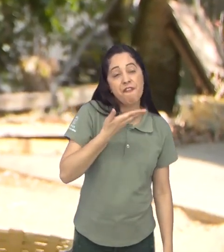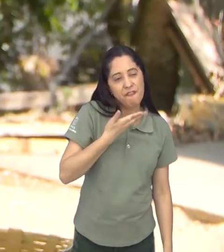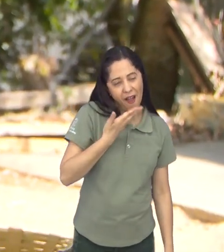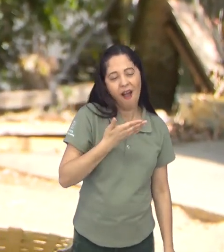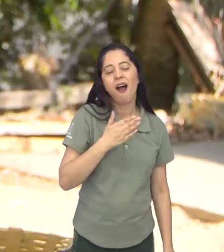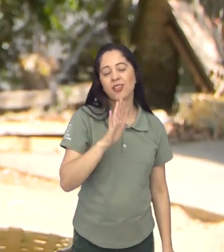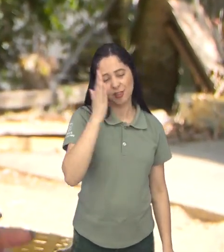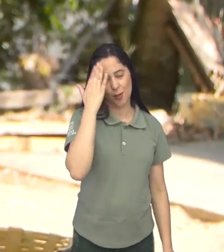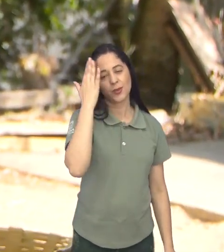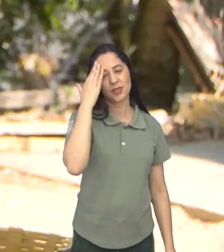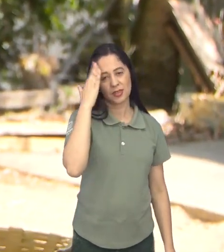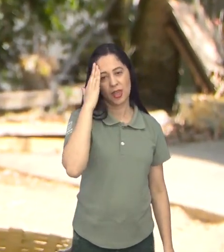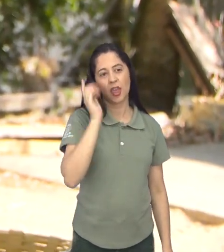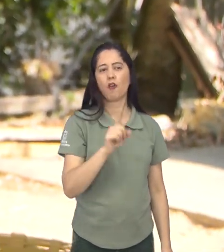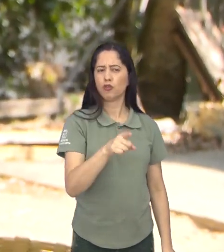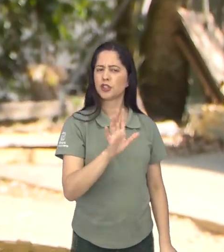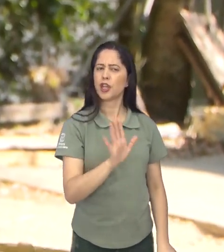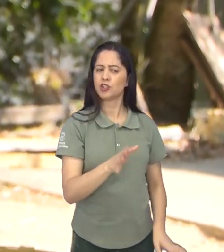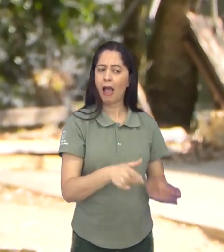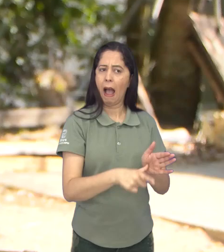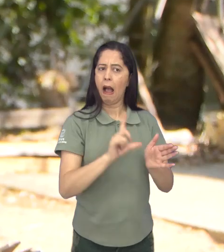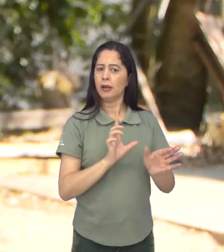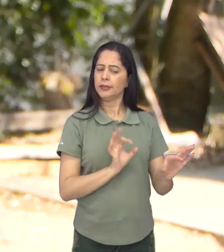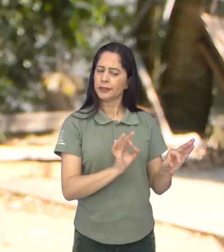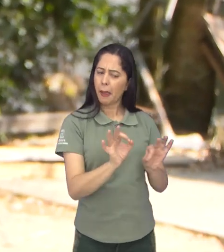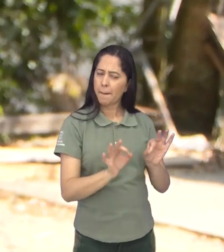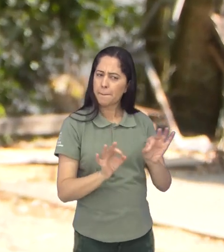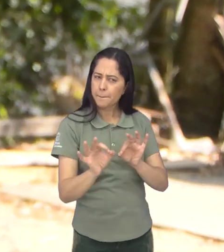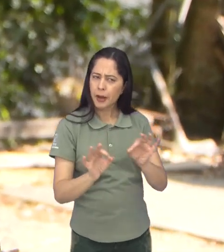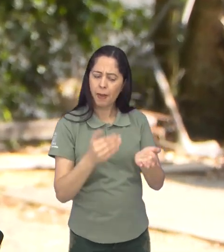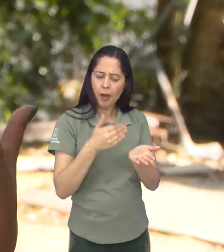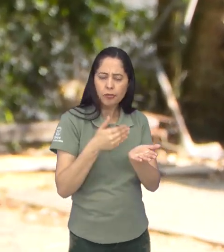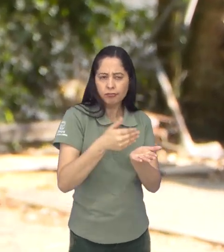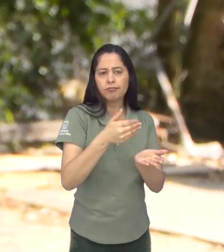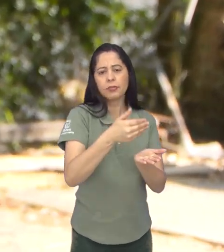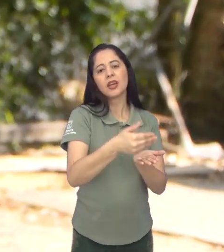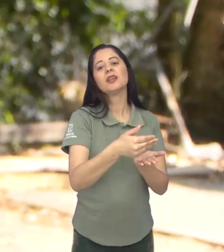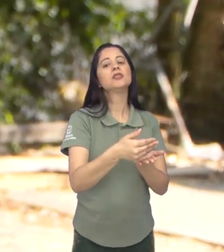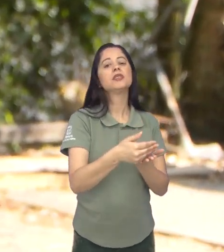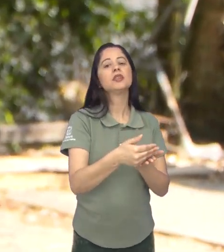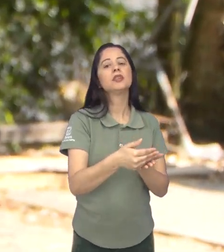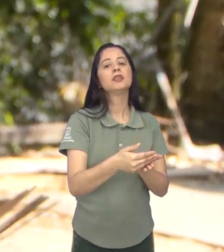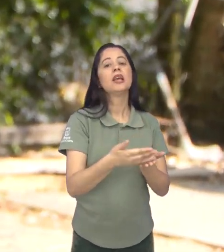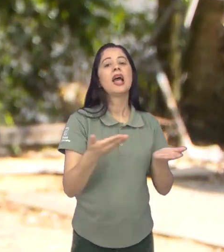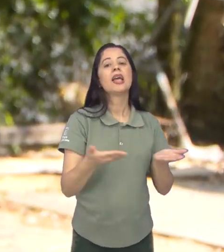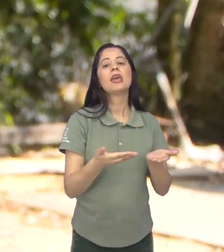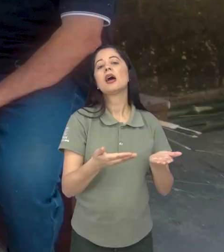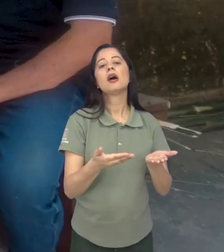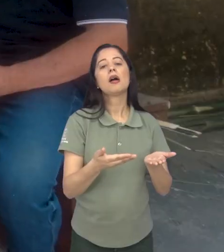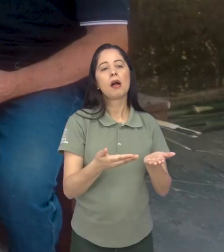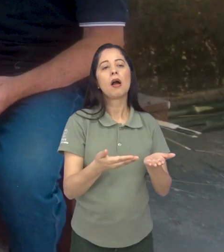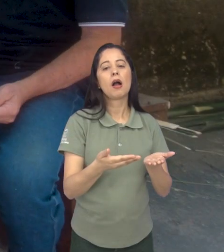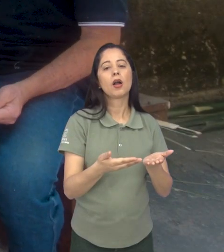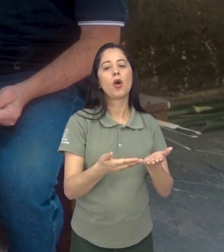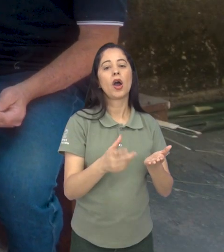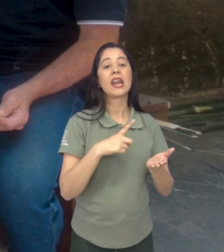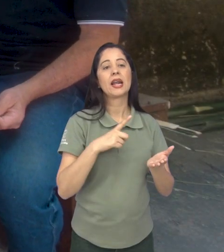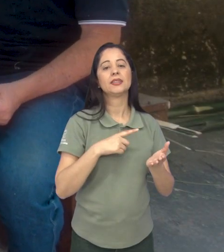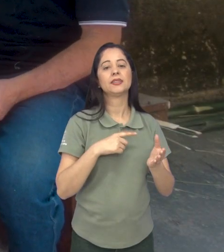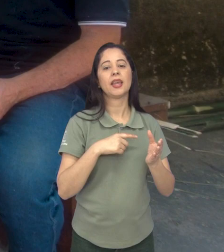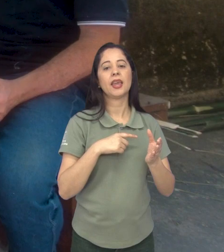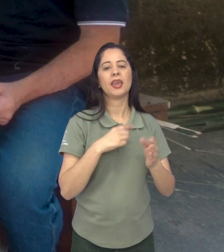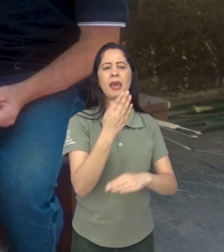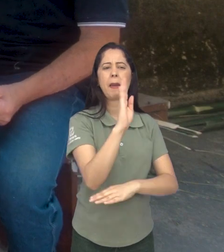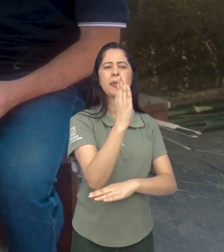é difícil, eu sei que você já deixou pronto alguns processos para que a gente chegasse